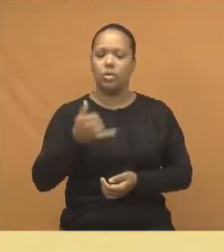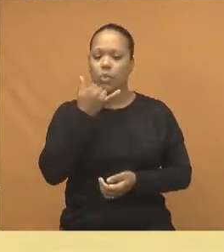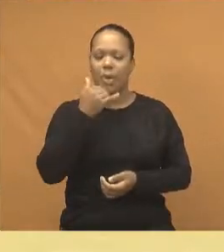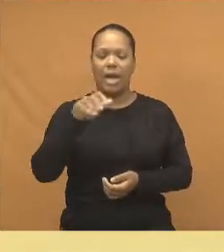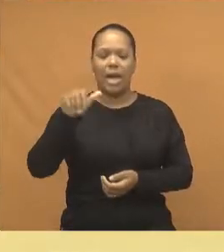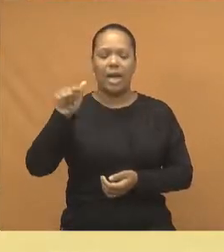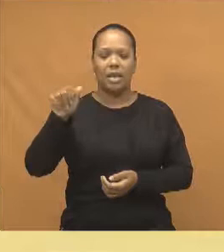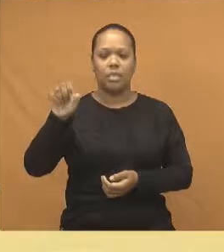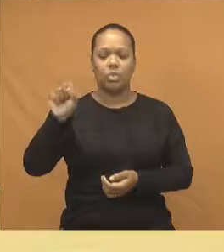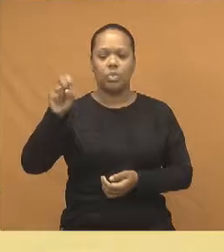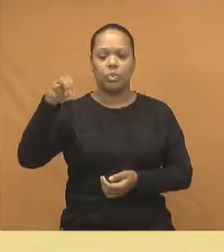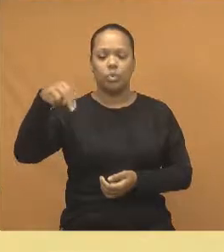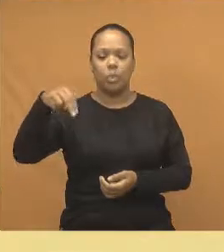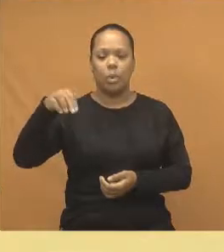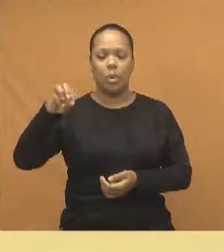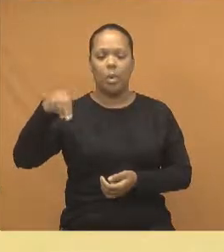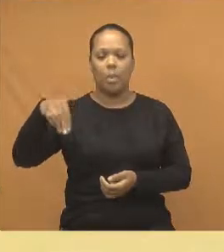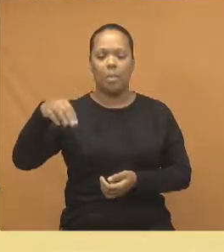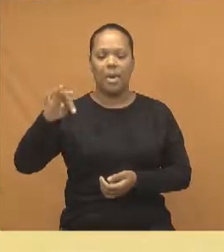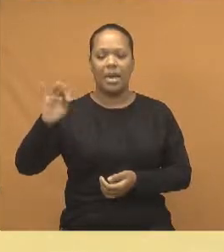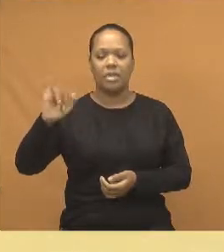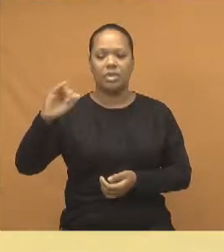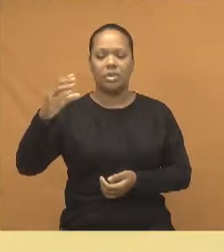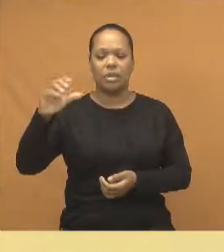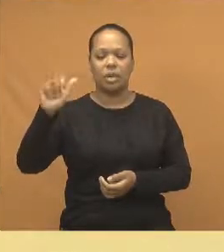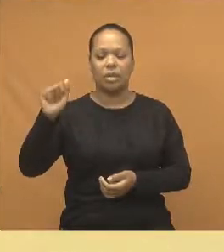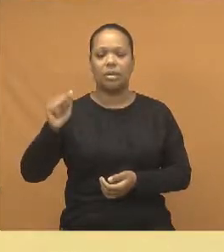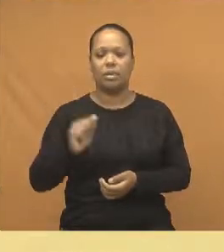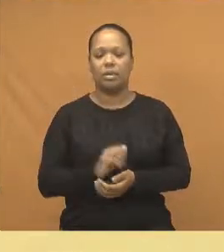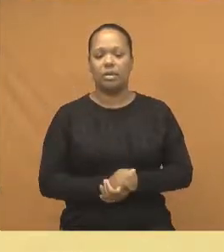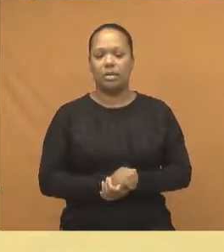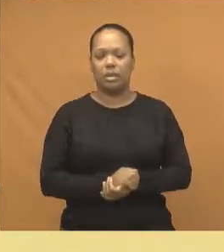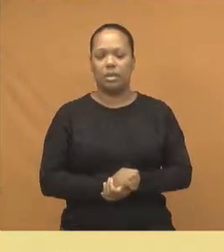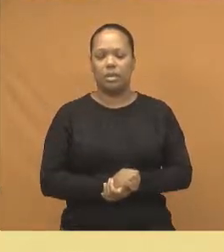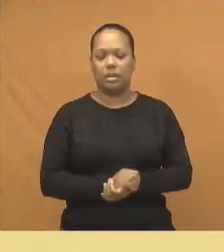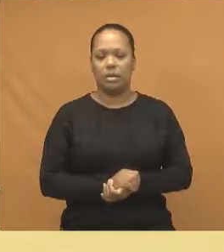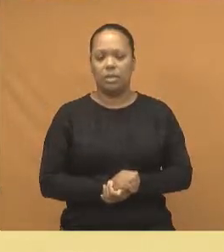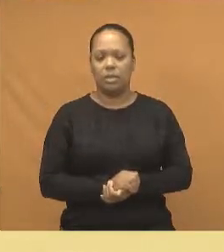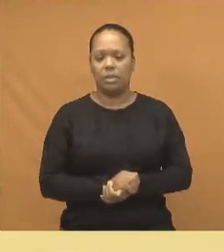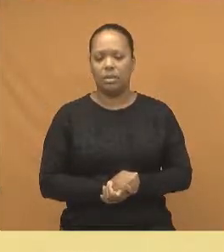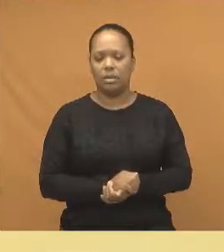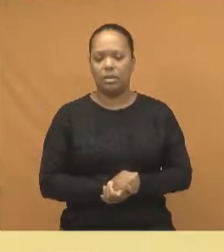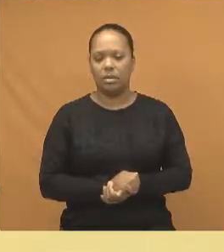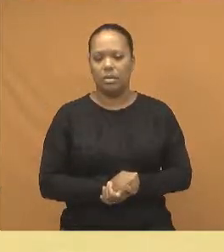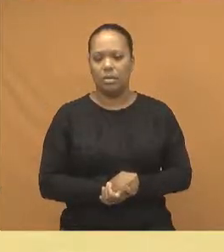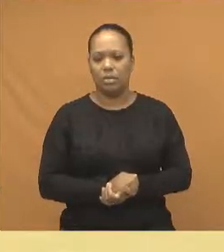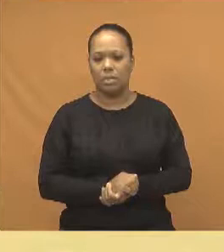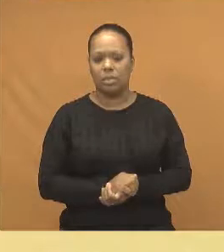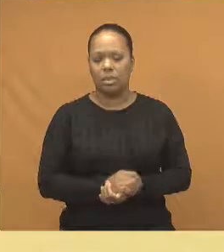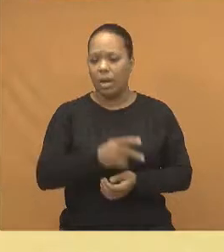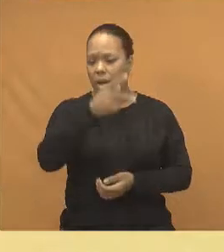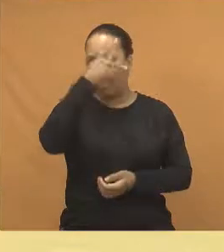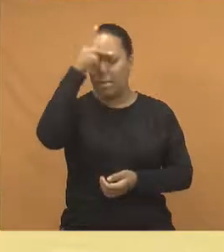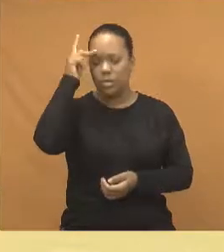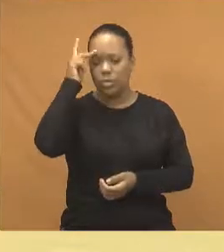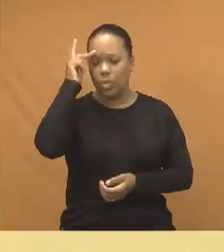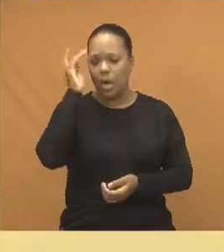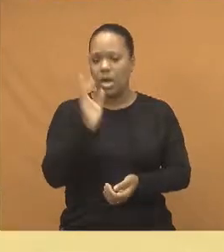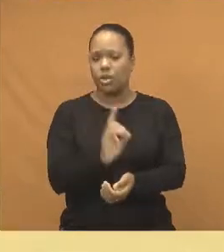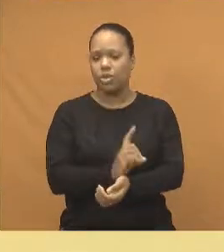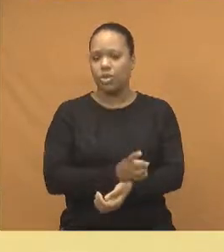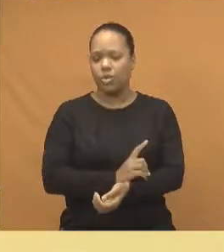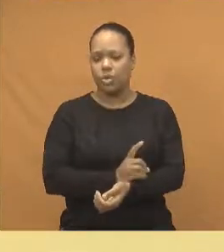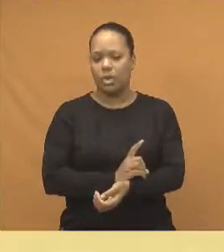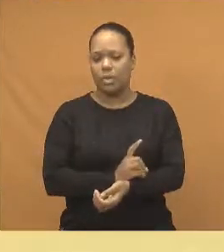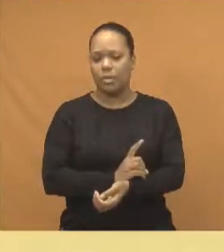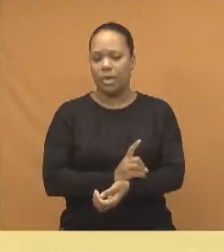A hipoglicemia é a complicação mais frequente para pacientes com diabetes que